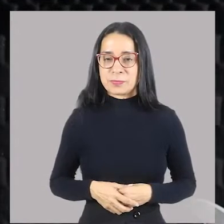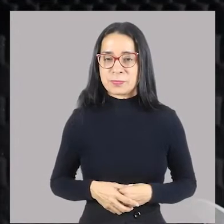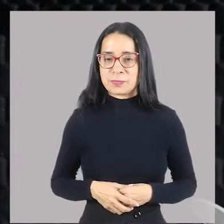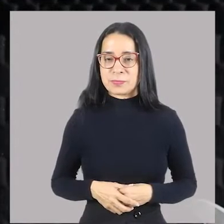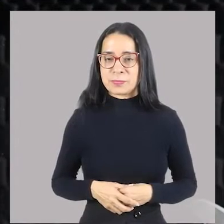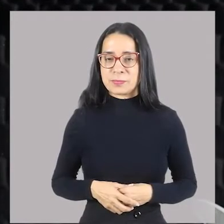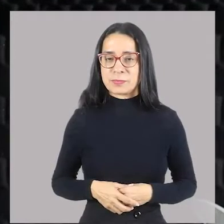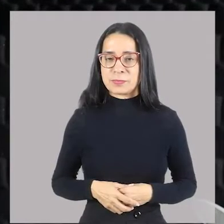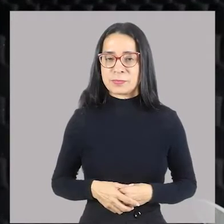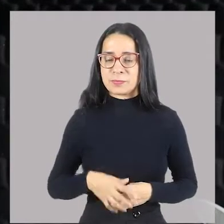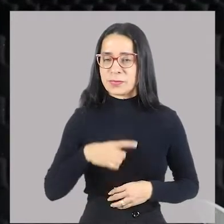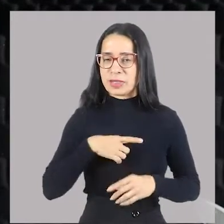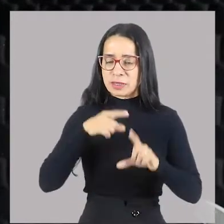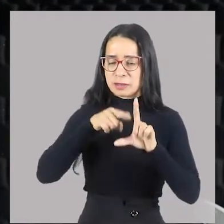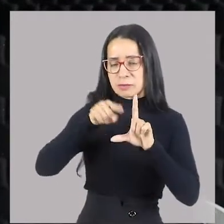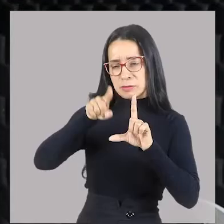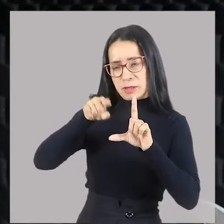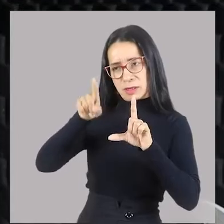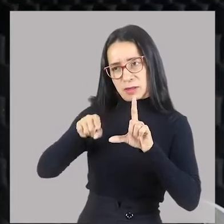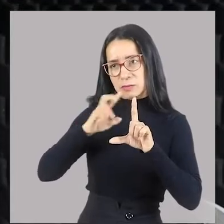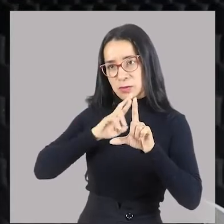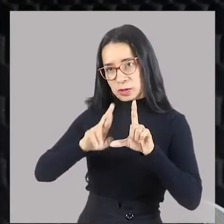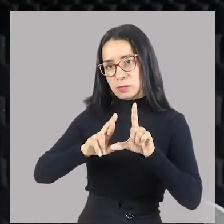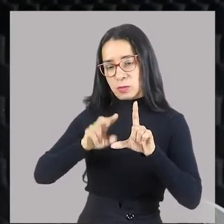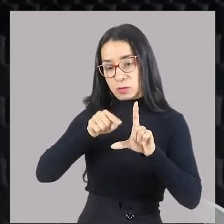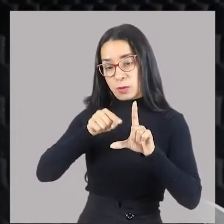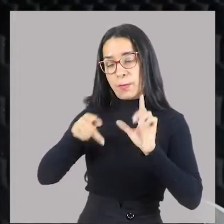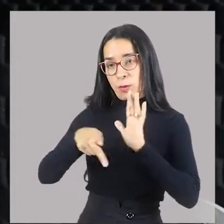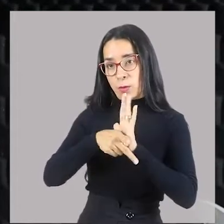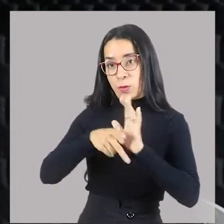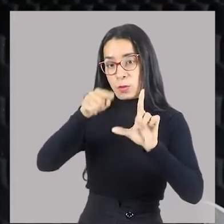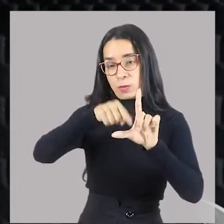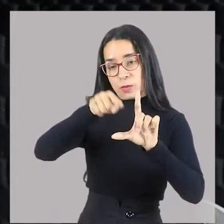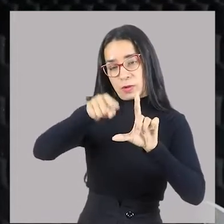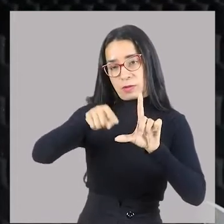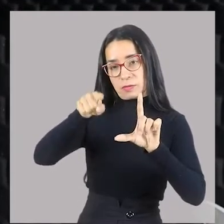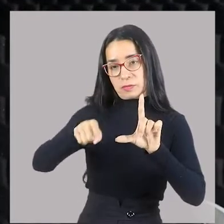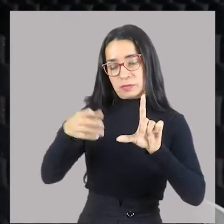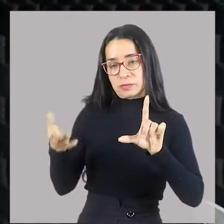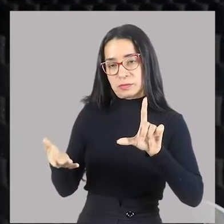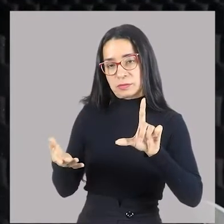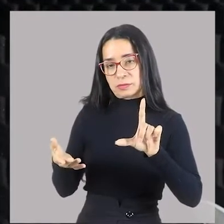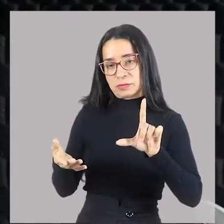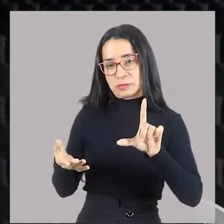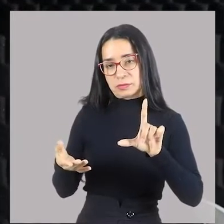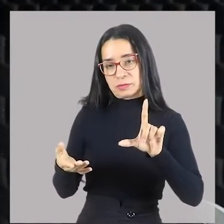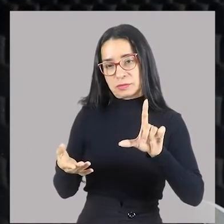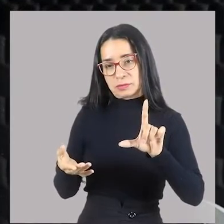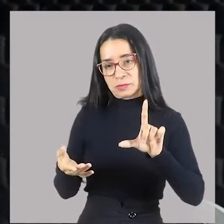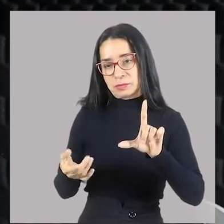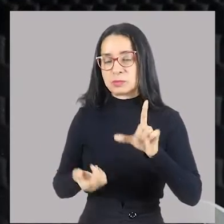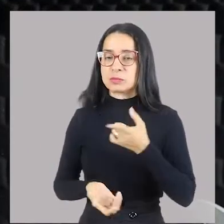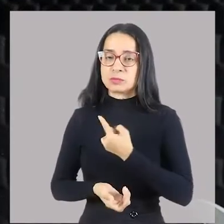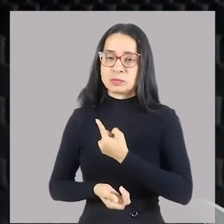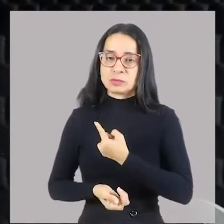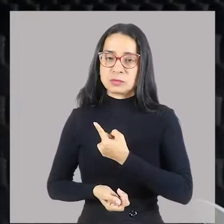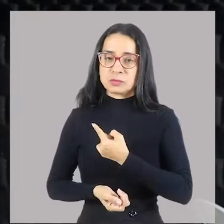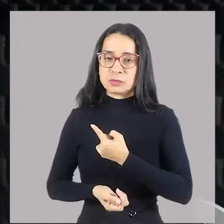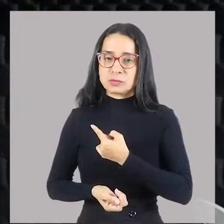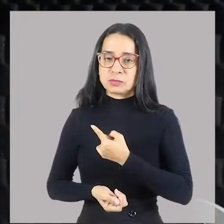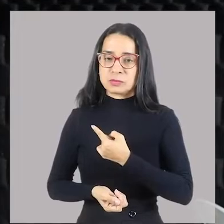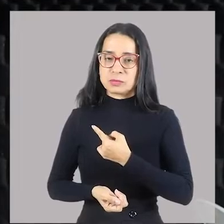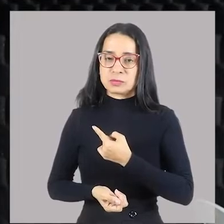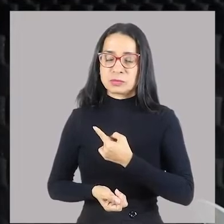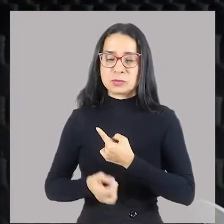Tem gráfico, a resposta está no gráfico. Esse é o macete do concurso. Tem gráfico, a resposta está no gráfico. Aí você só tem